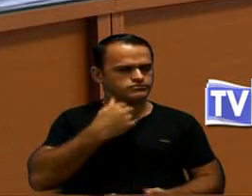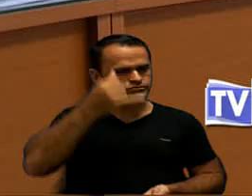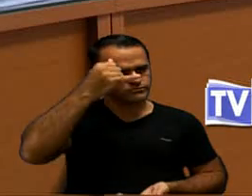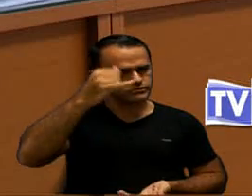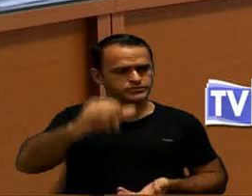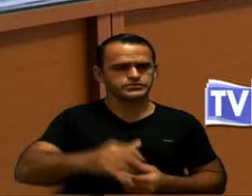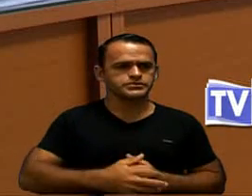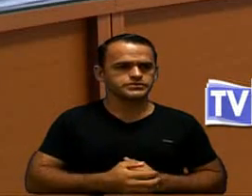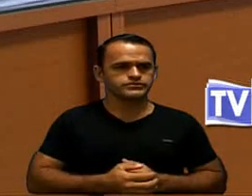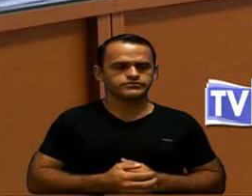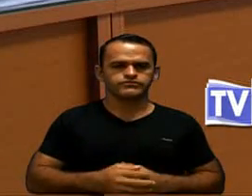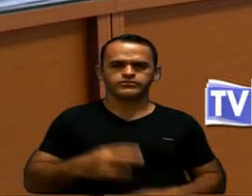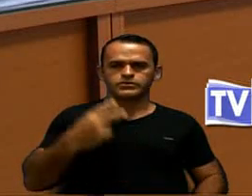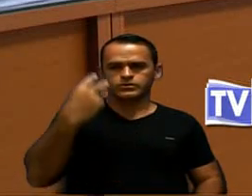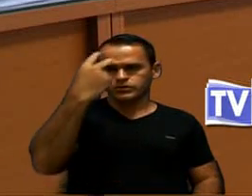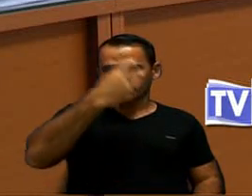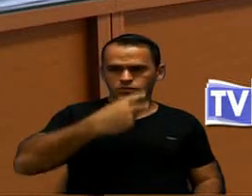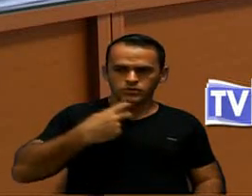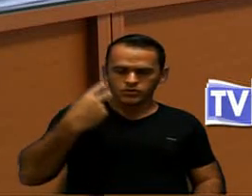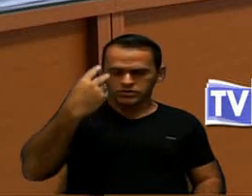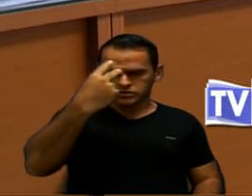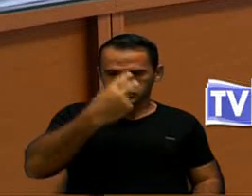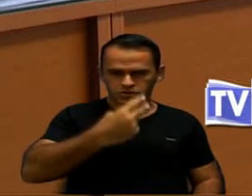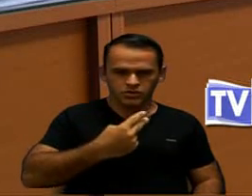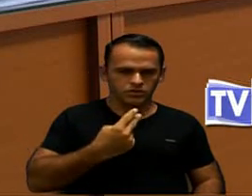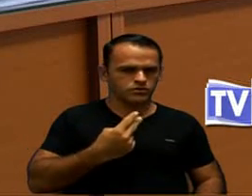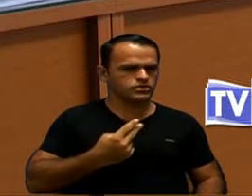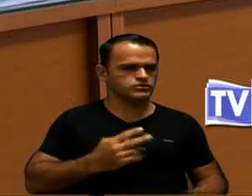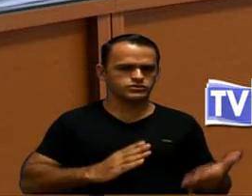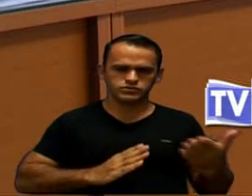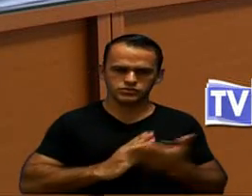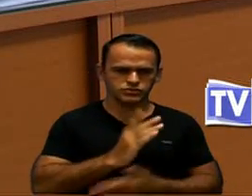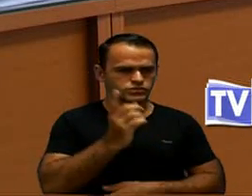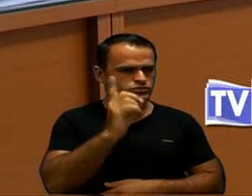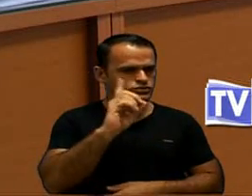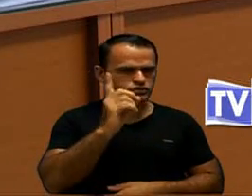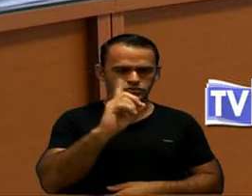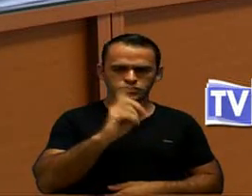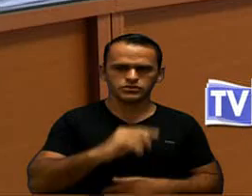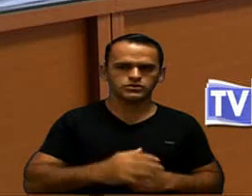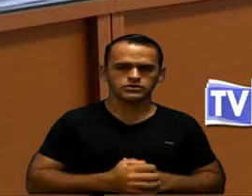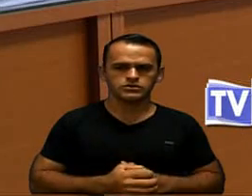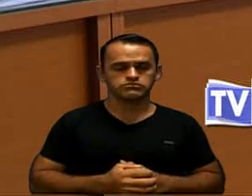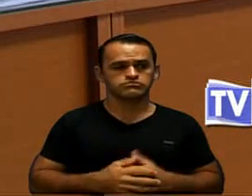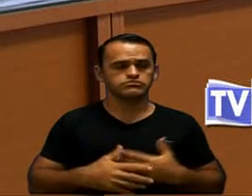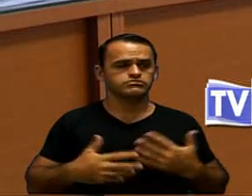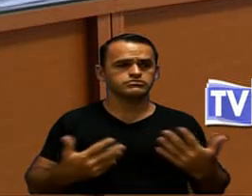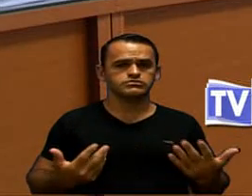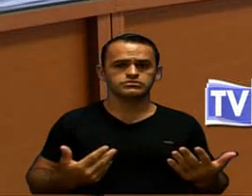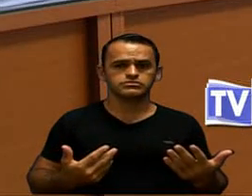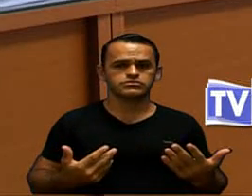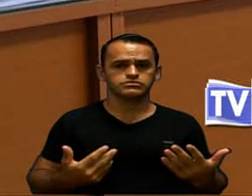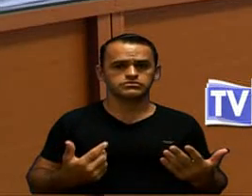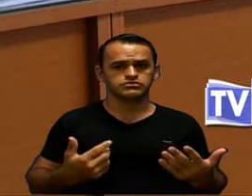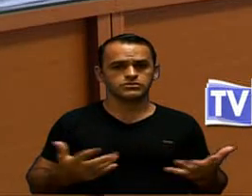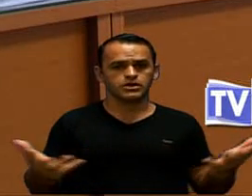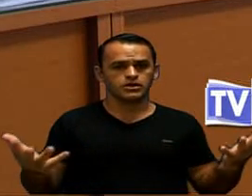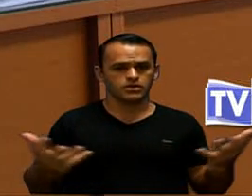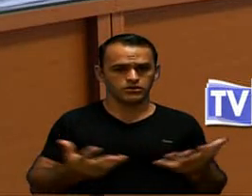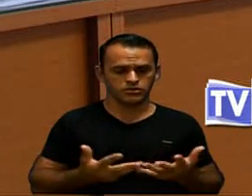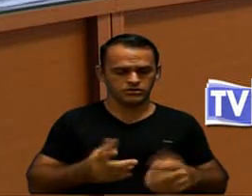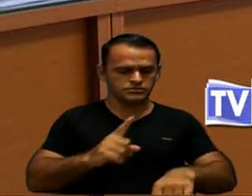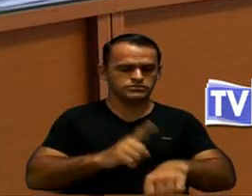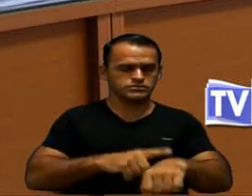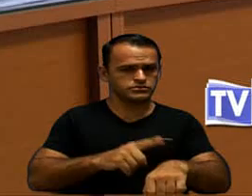vereador Martinez 2 horas, não foi votado. Foi solicitado pelo vereador Dr. Hélio, não foi votado. Então, encerrado o